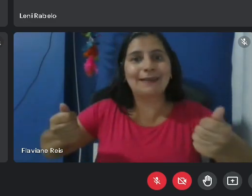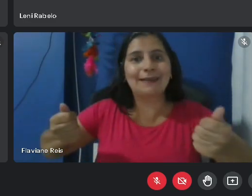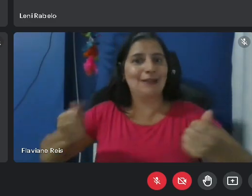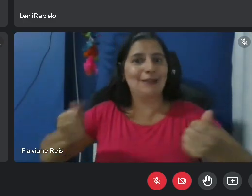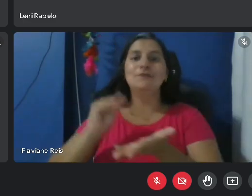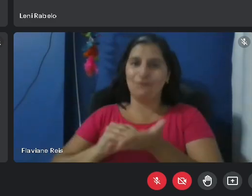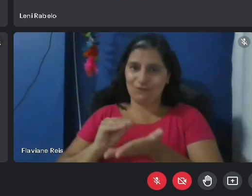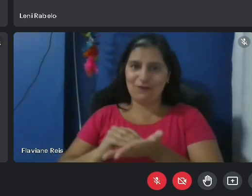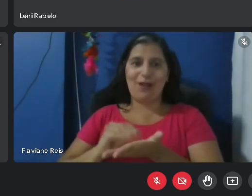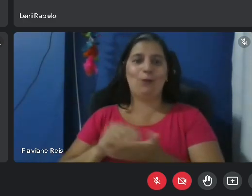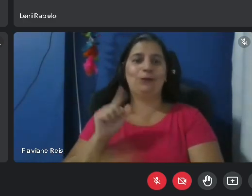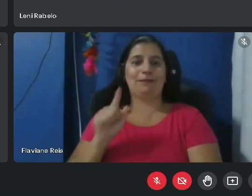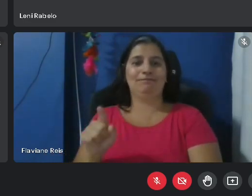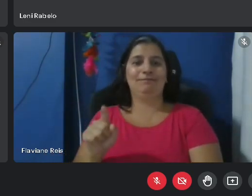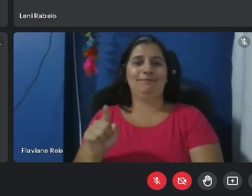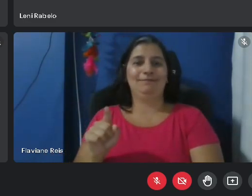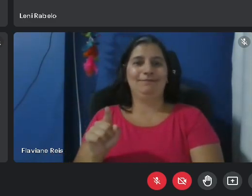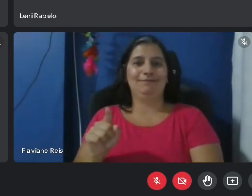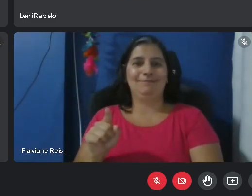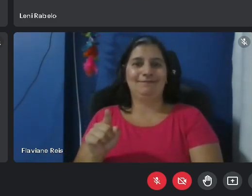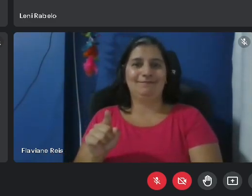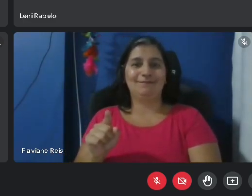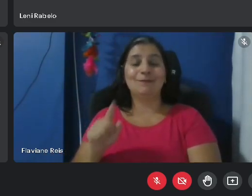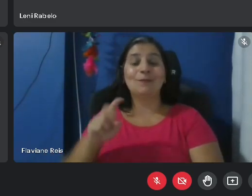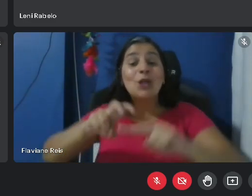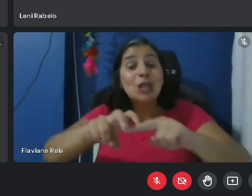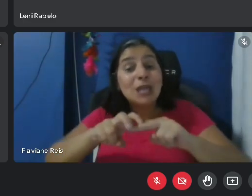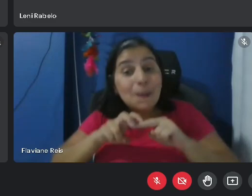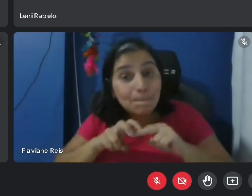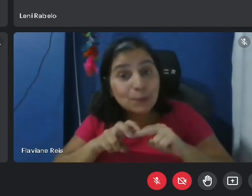Ainda falta a sensibilidade.